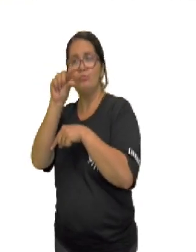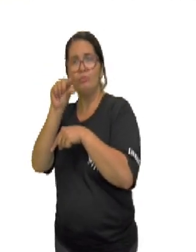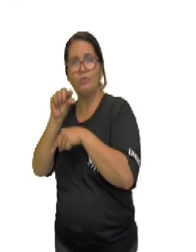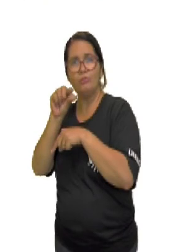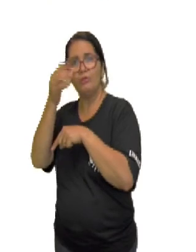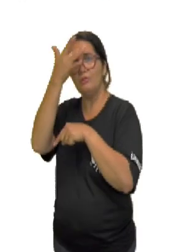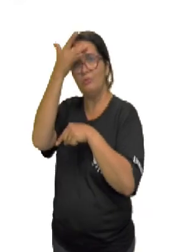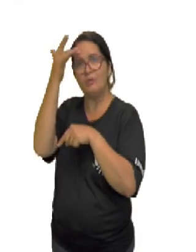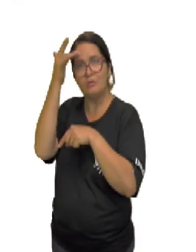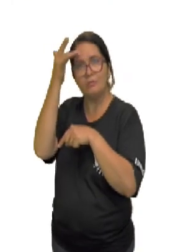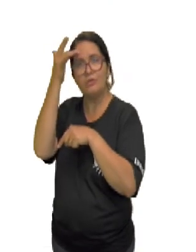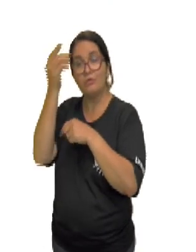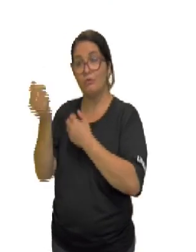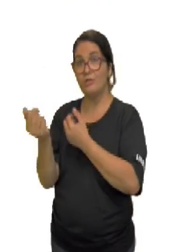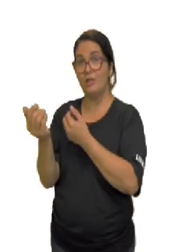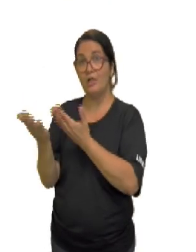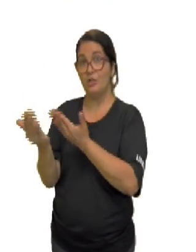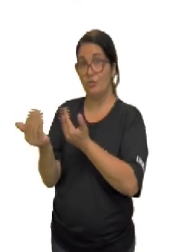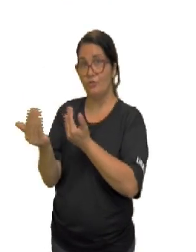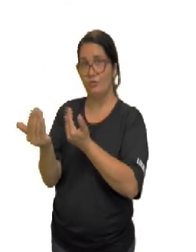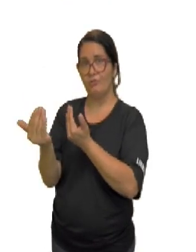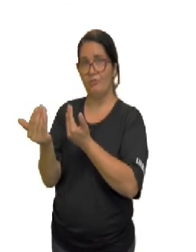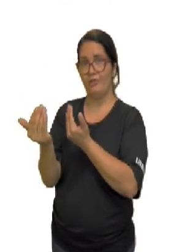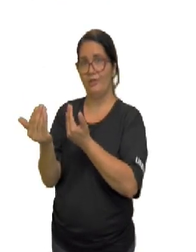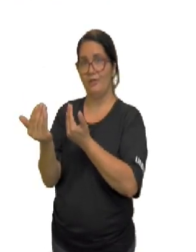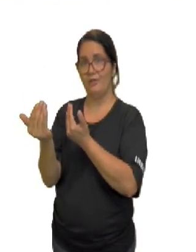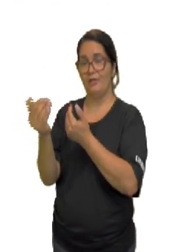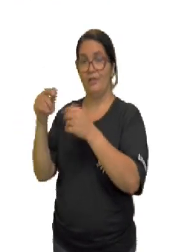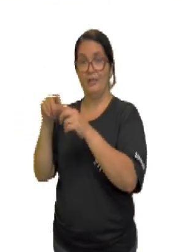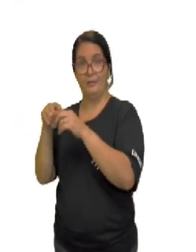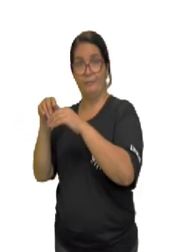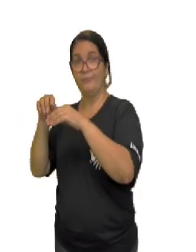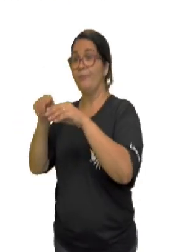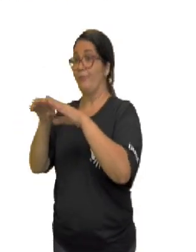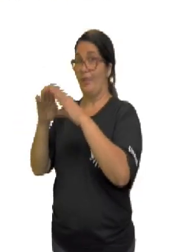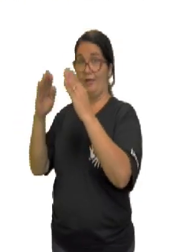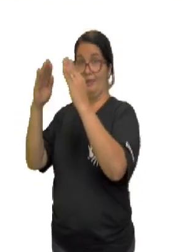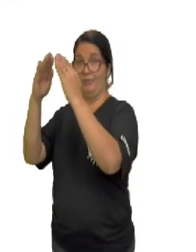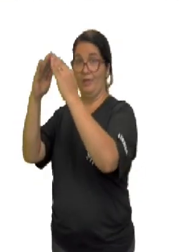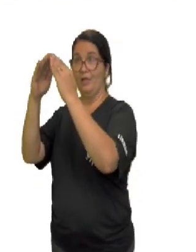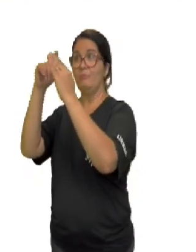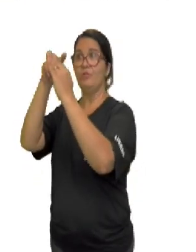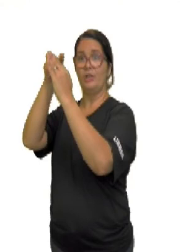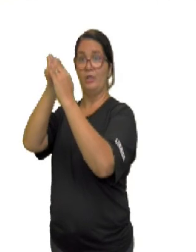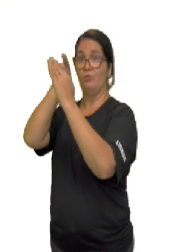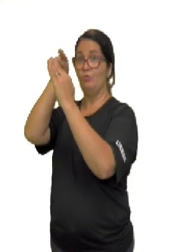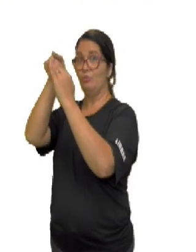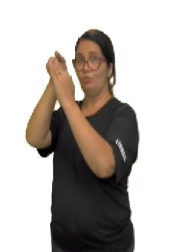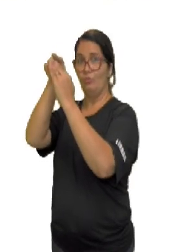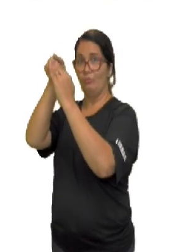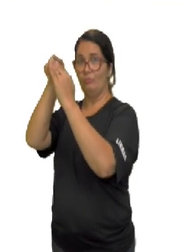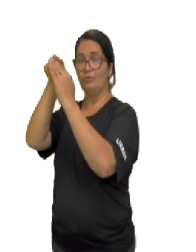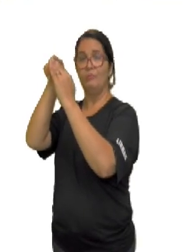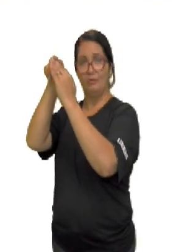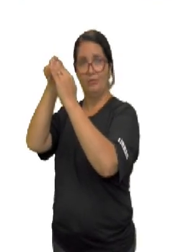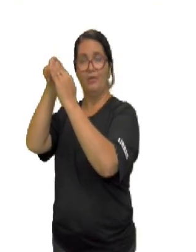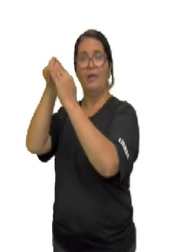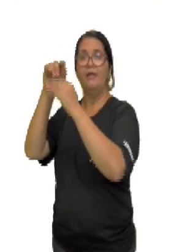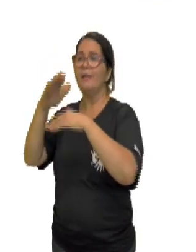o mercado de trabalho. É por isso que eu disse no início, o Canadá tem uma política